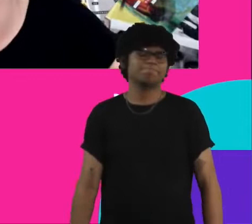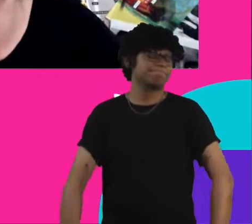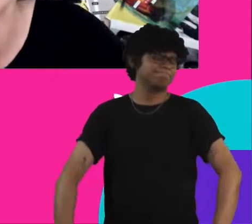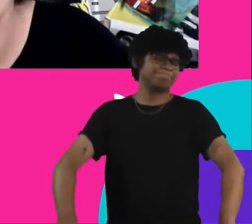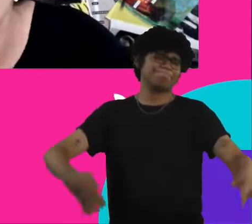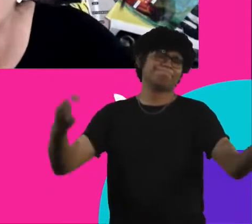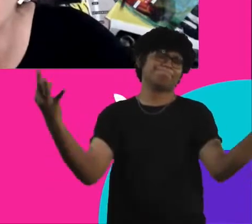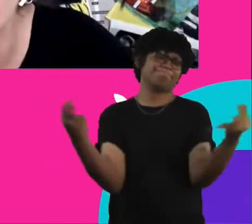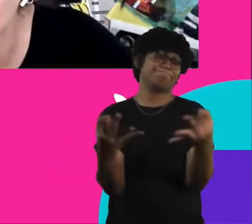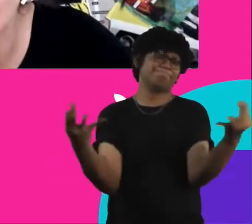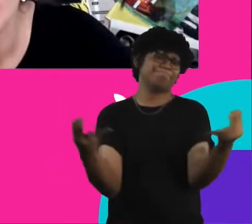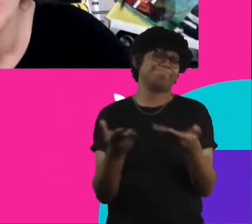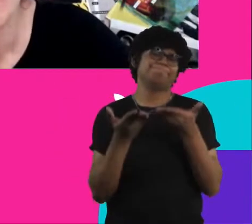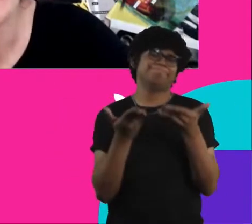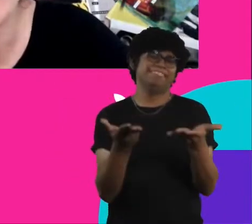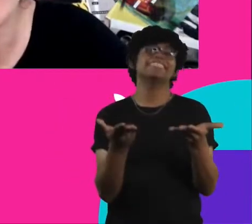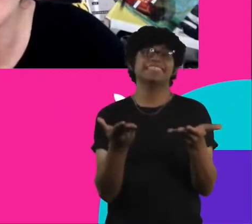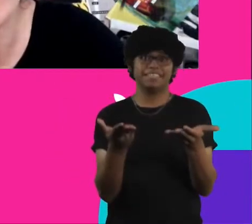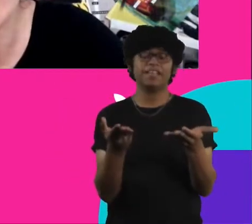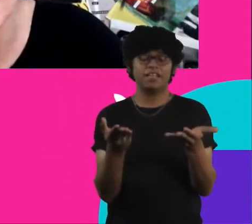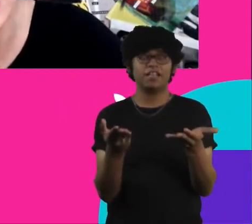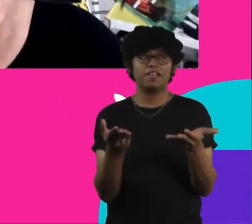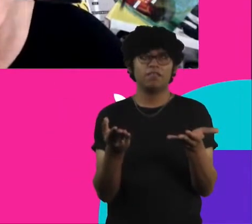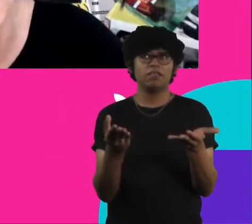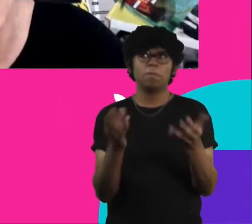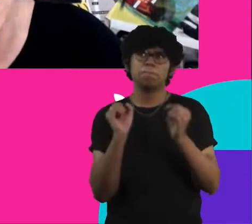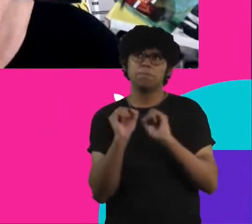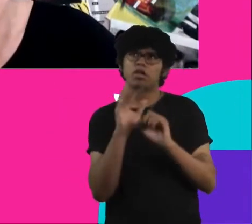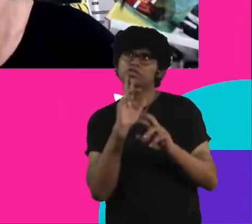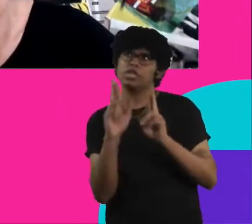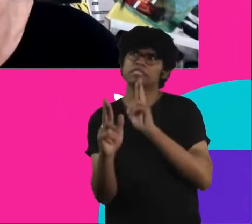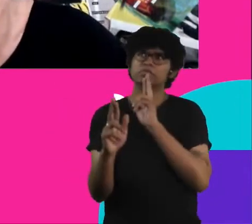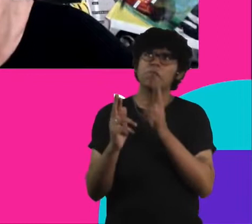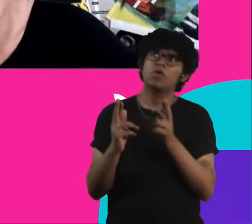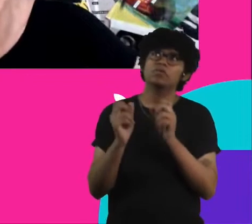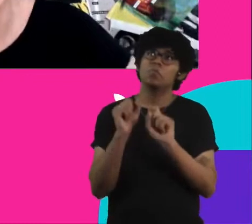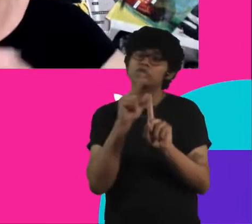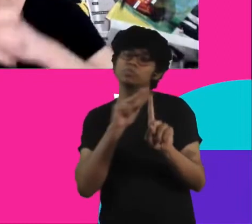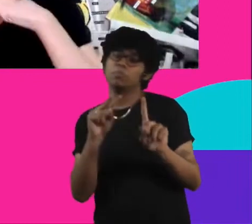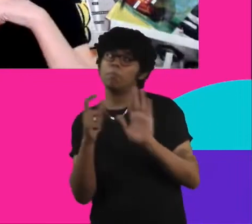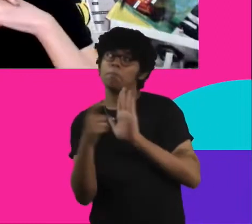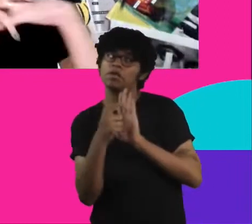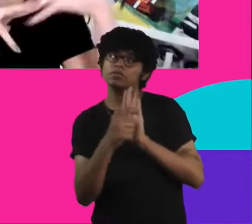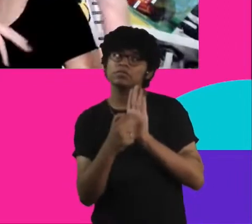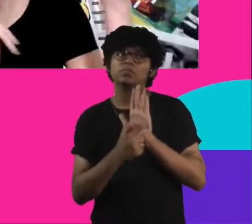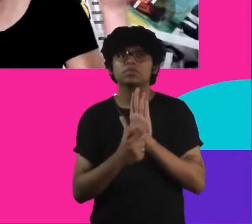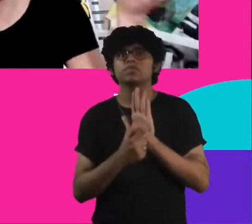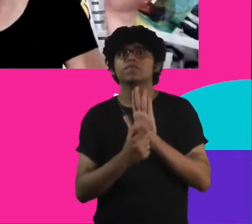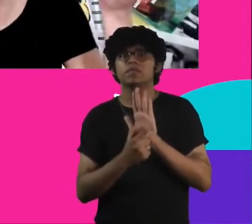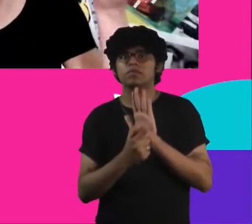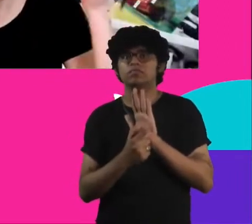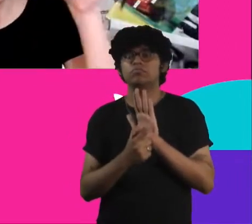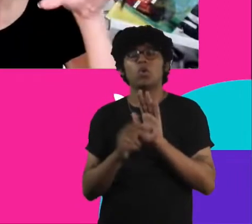Arrasou. Arrasou, Vlad. Assim, e eu acho que tem. A gente pode responder isso pensando como uma programadora aqui, né? E como